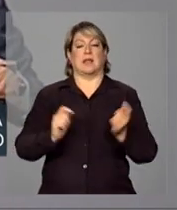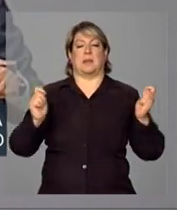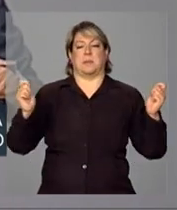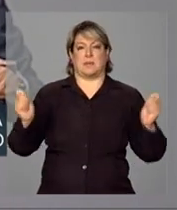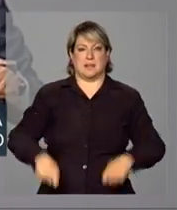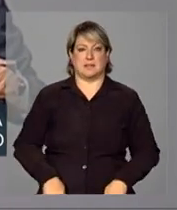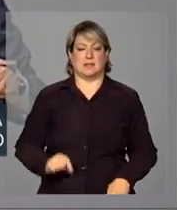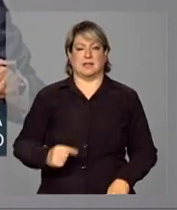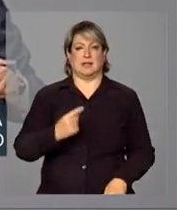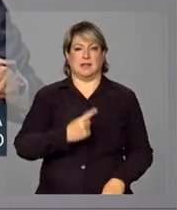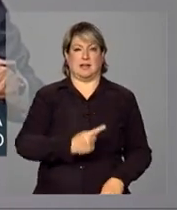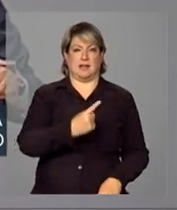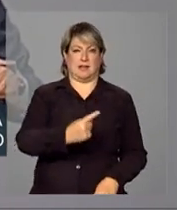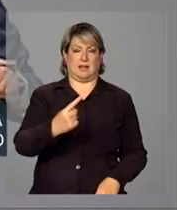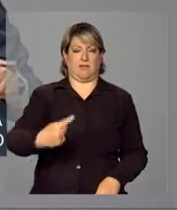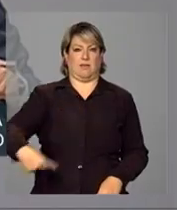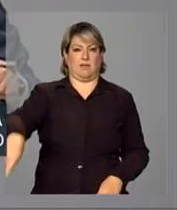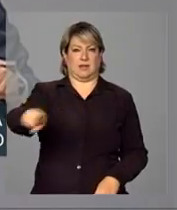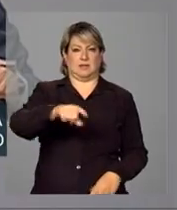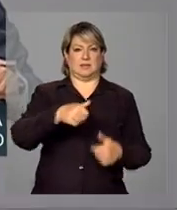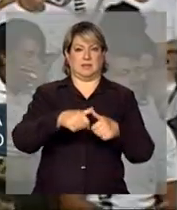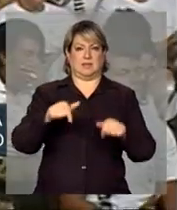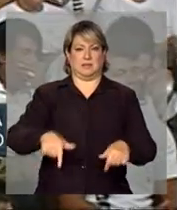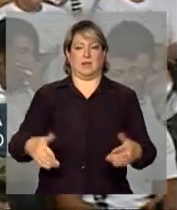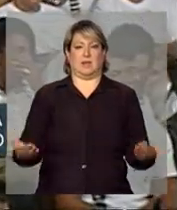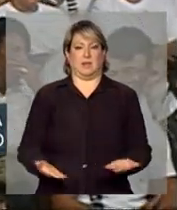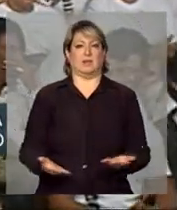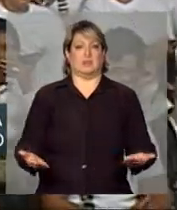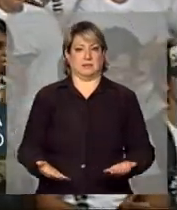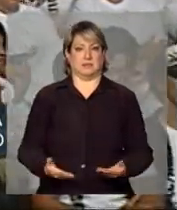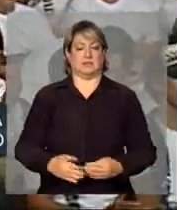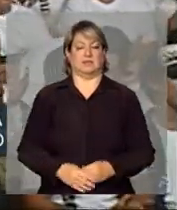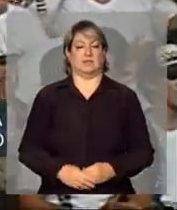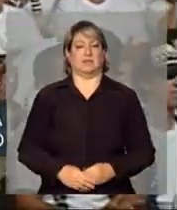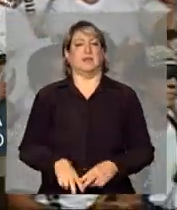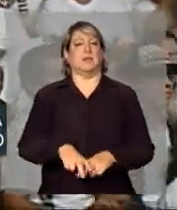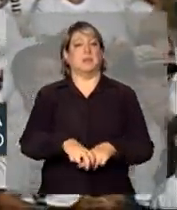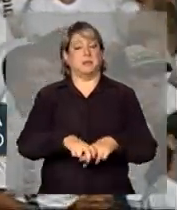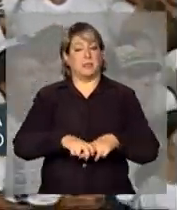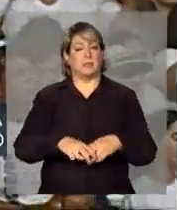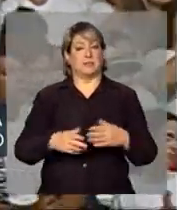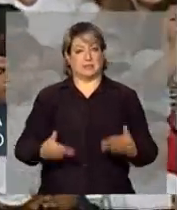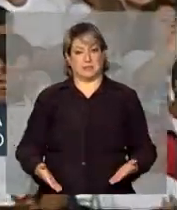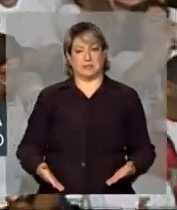capacidade de cada um de vocês que estão aqui. Por isso,